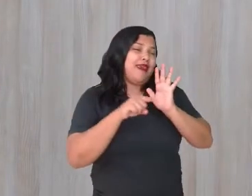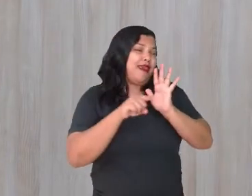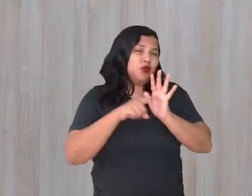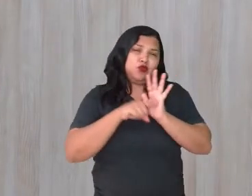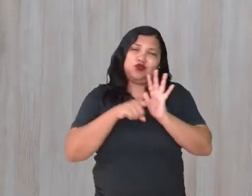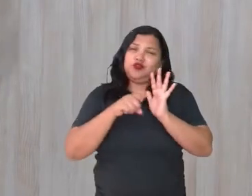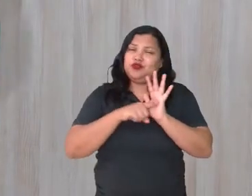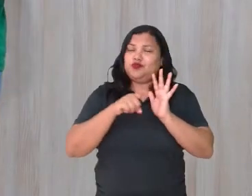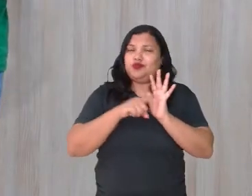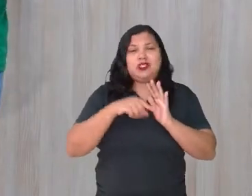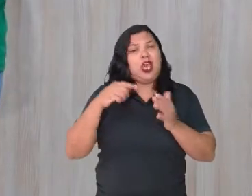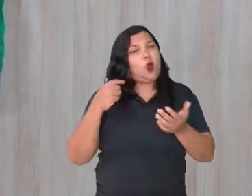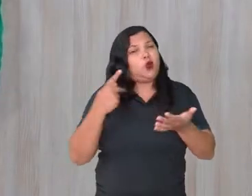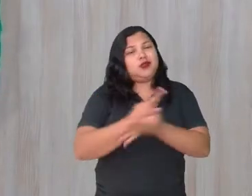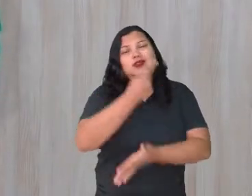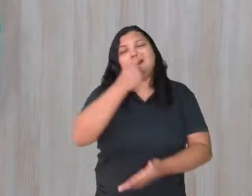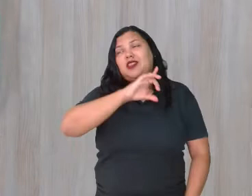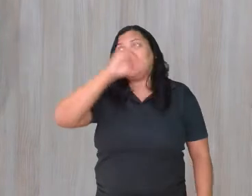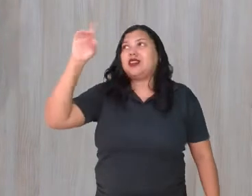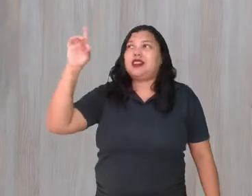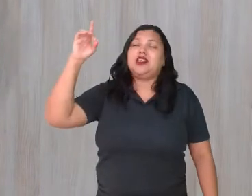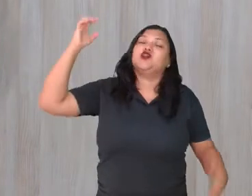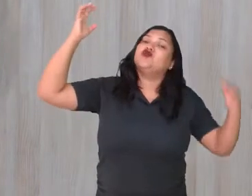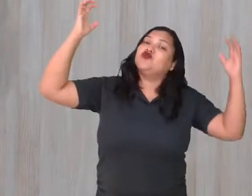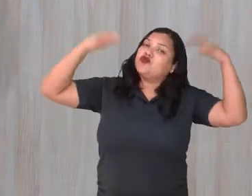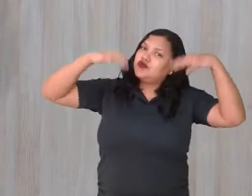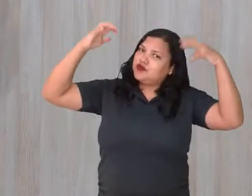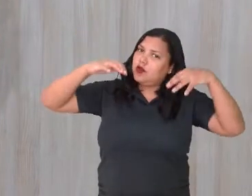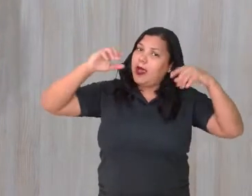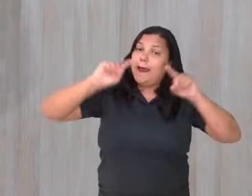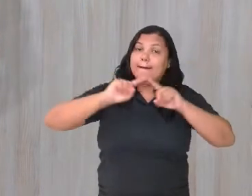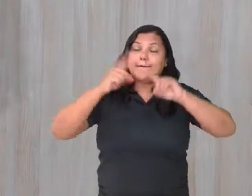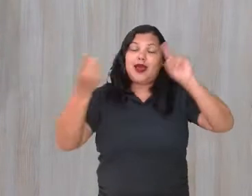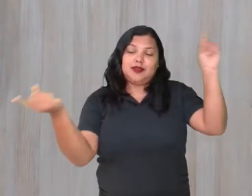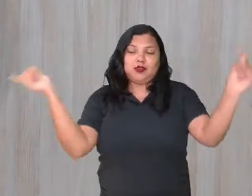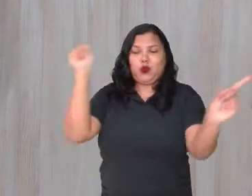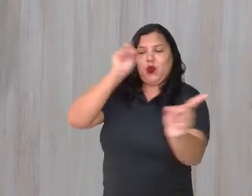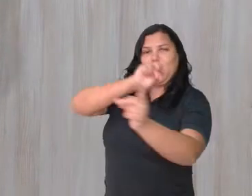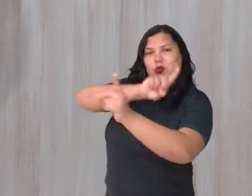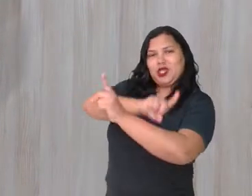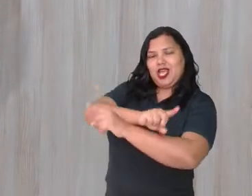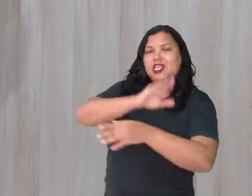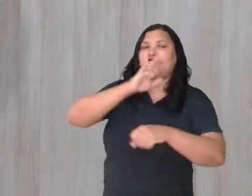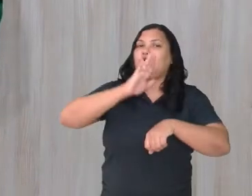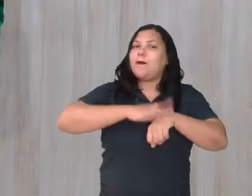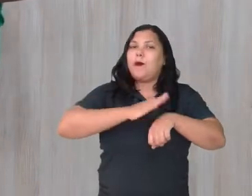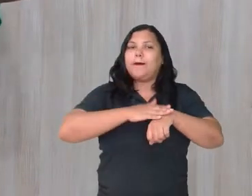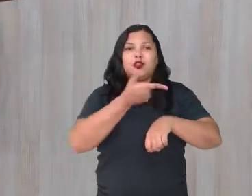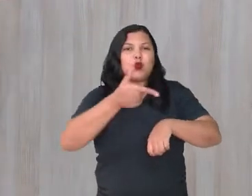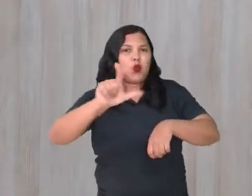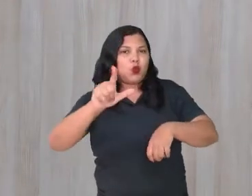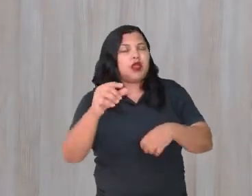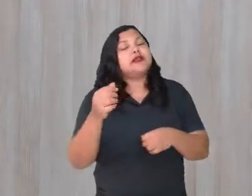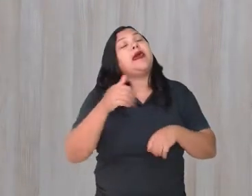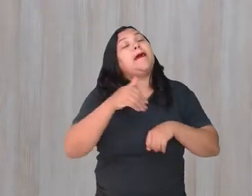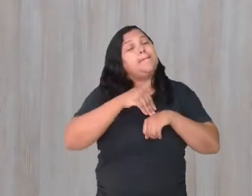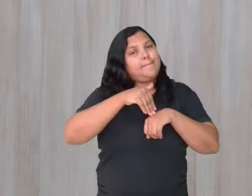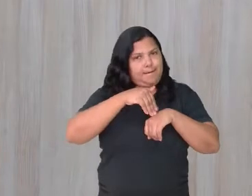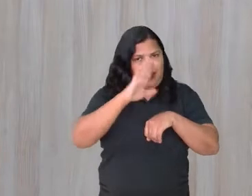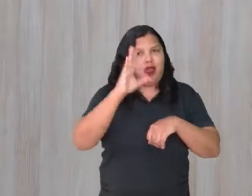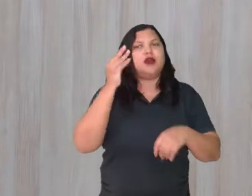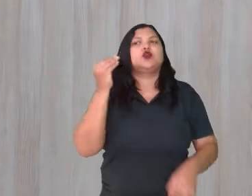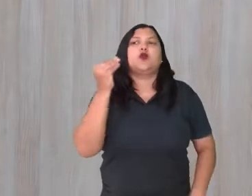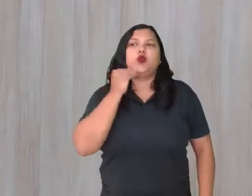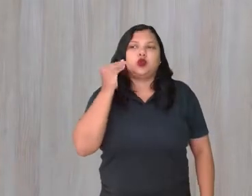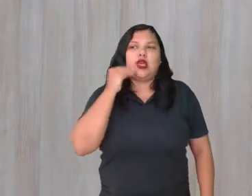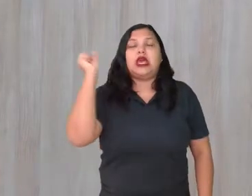dia com chuva. Consequentemente, em outro período do ano, eu poderia fazer uma outra avaliação, ou seja, dependendo do